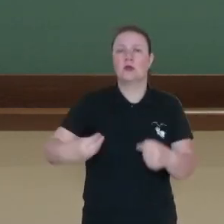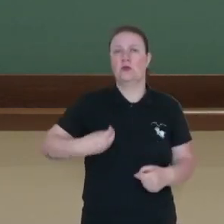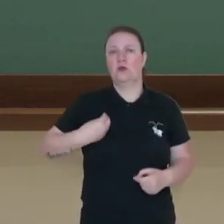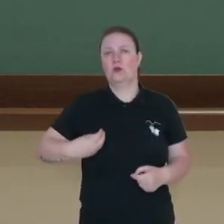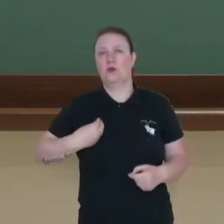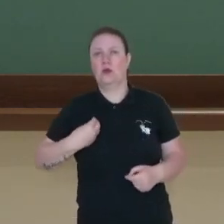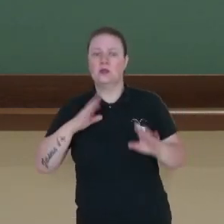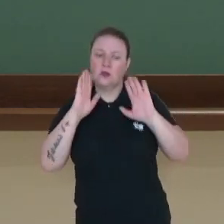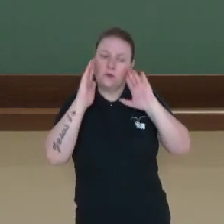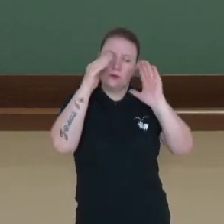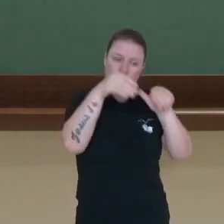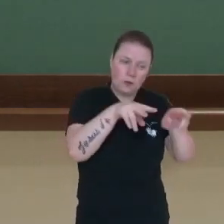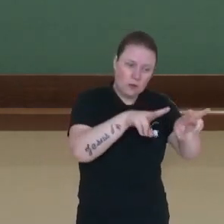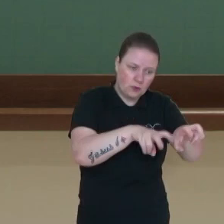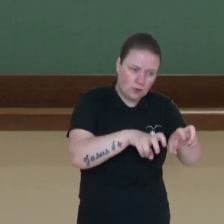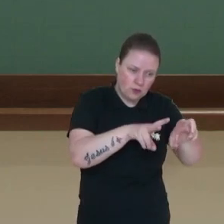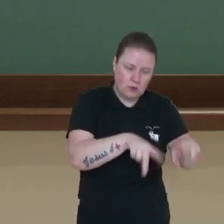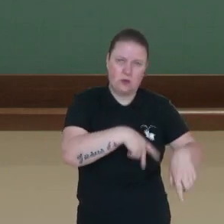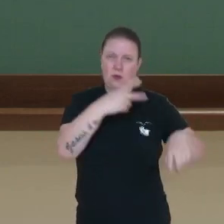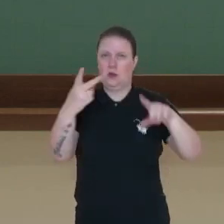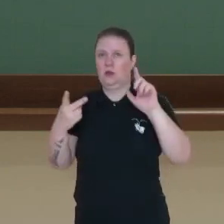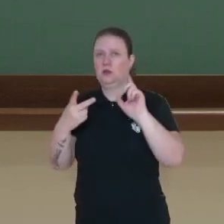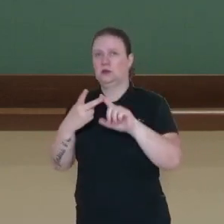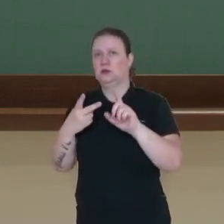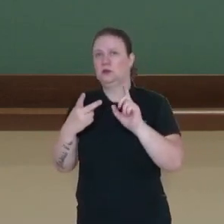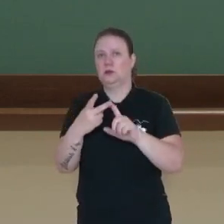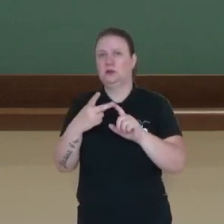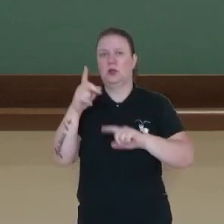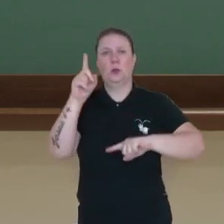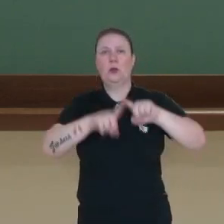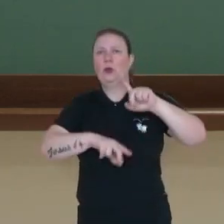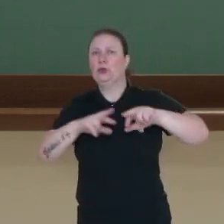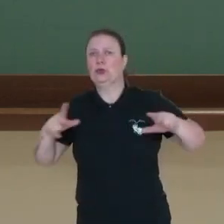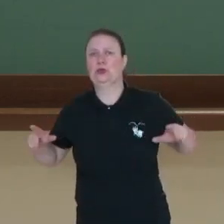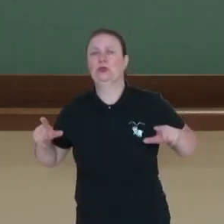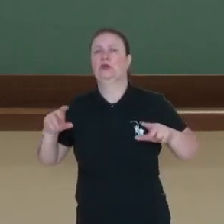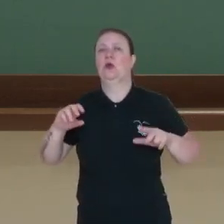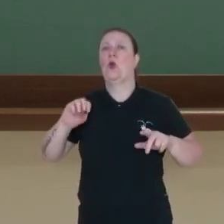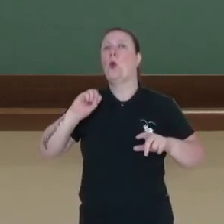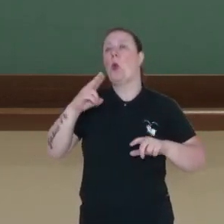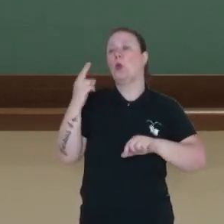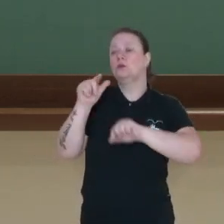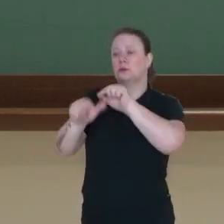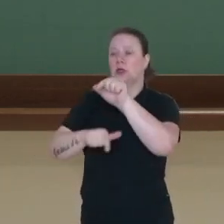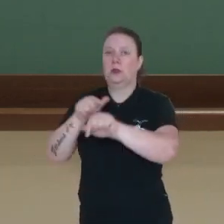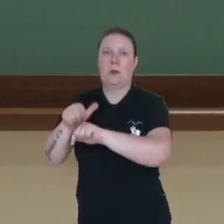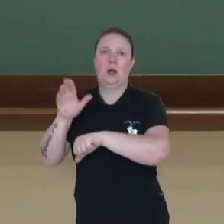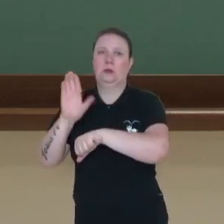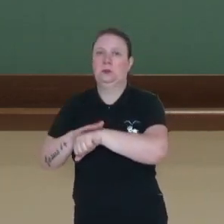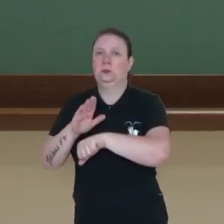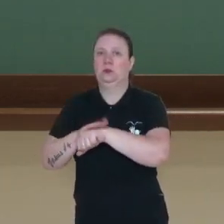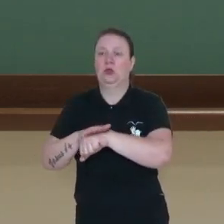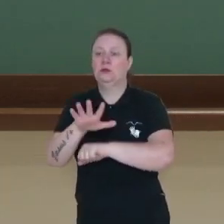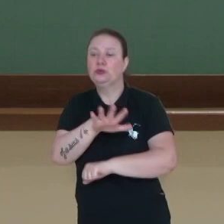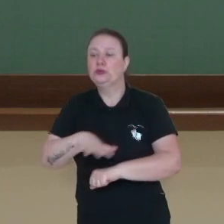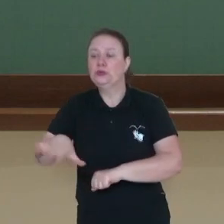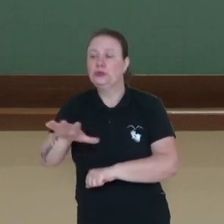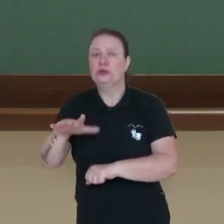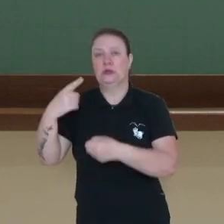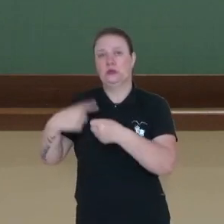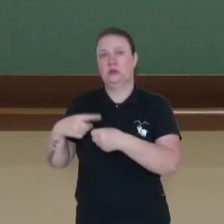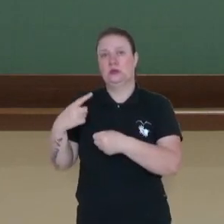de serviços, se ele é agrícola, qual produto da agricultura, né, tem destaque na economia do